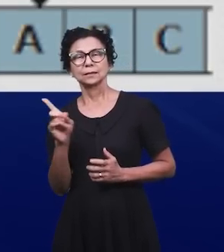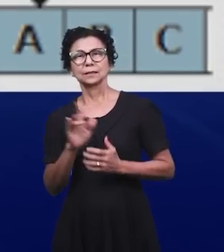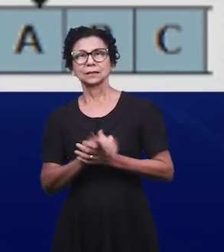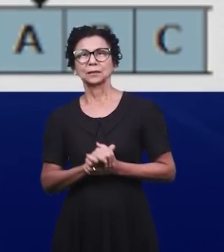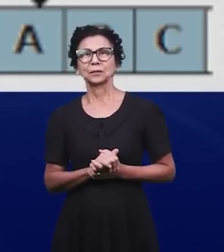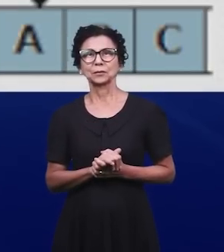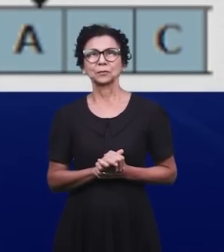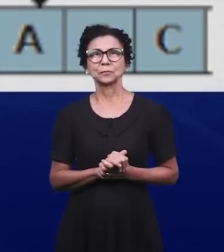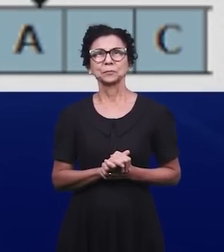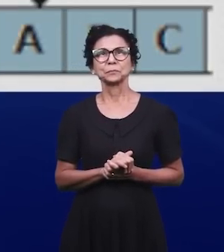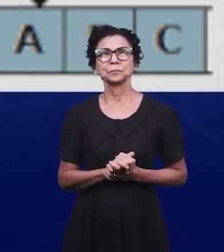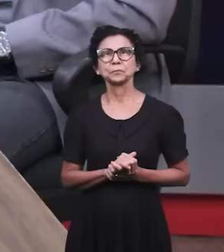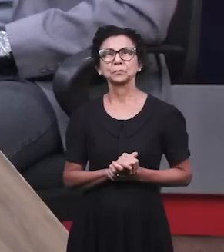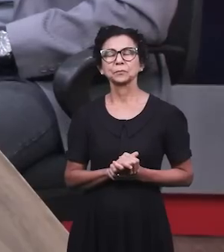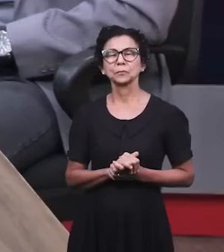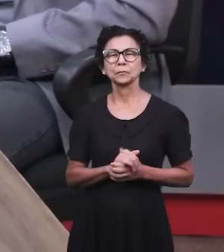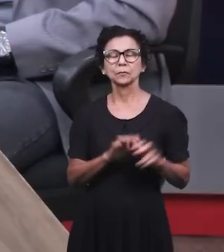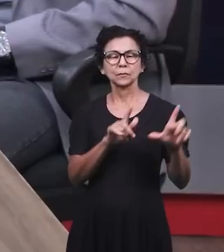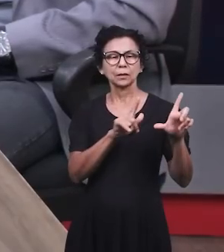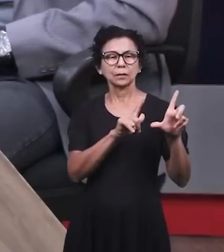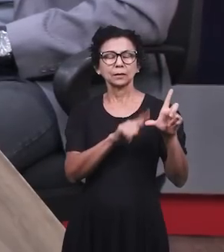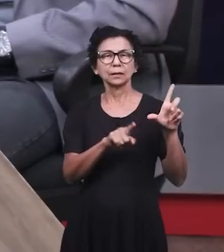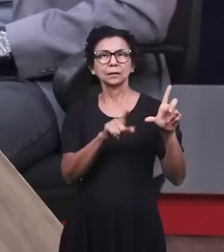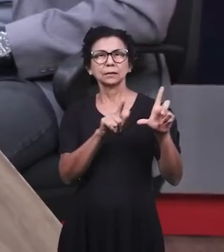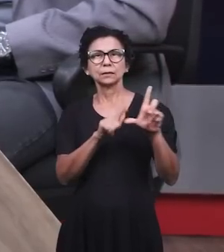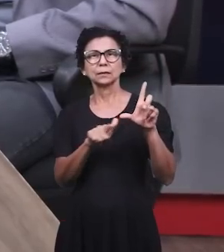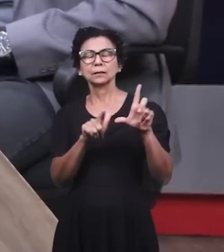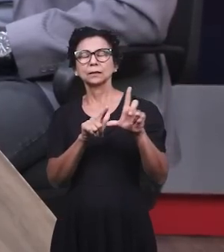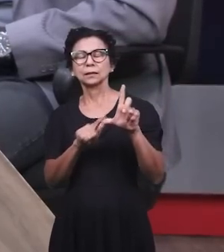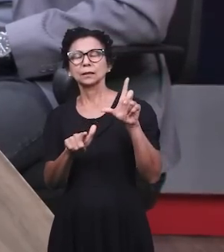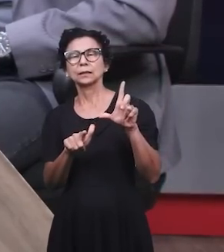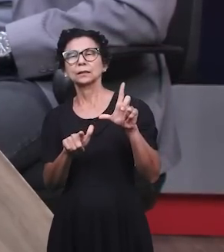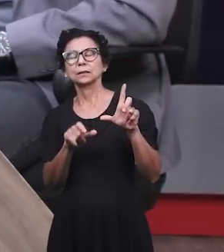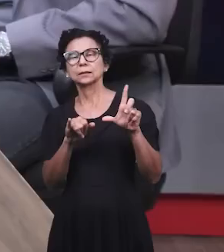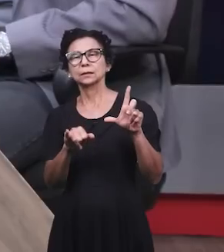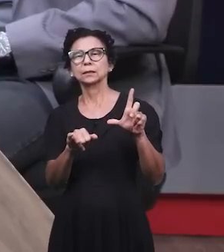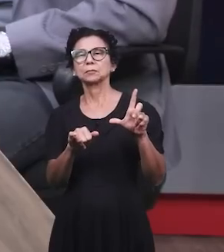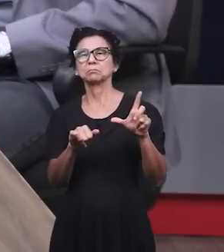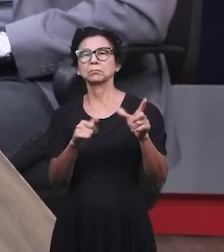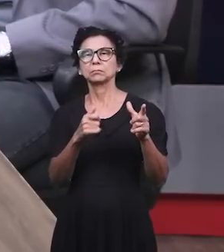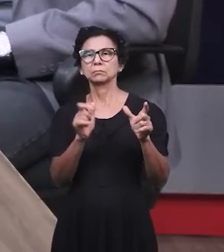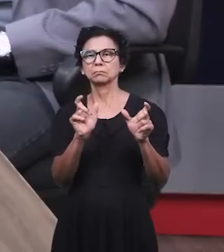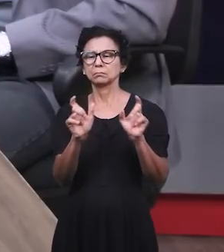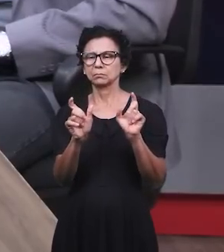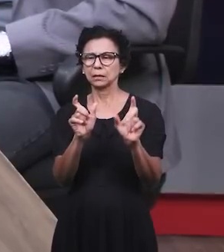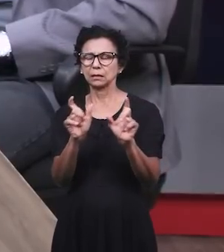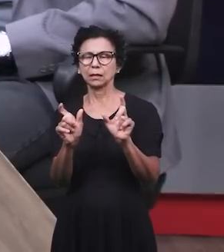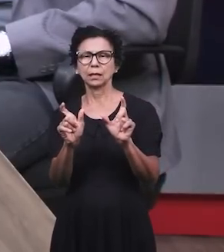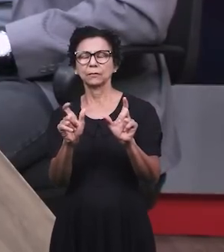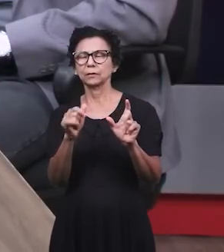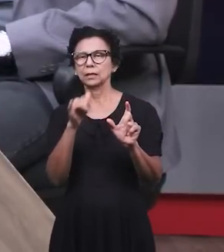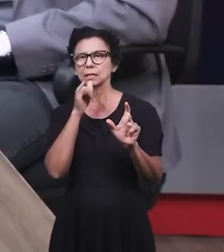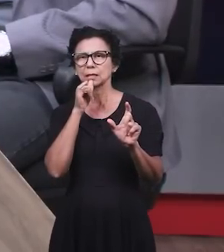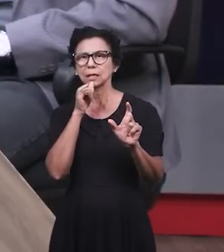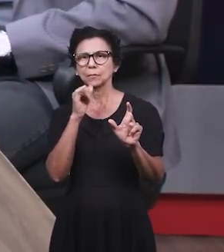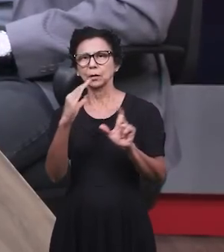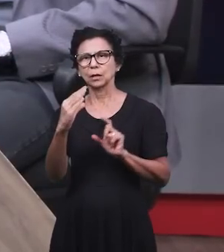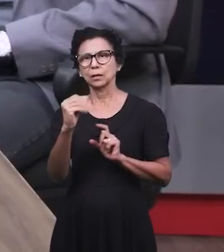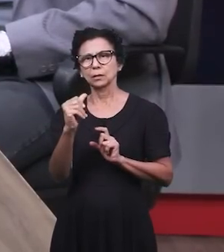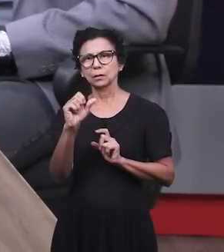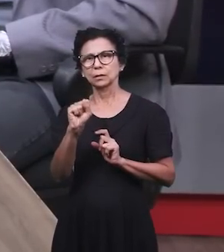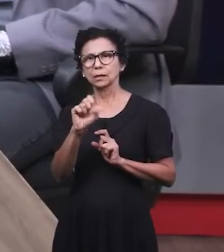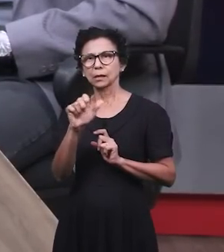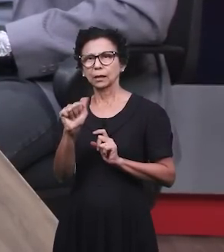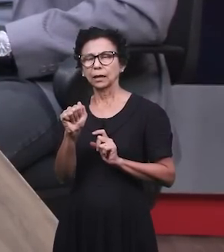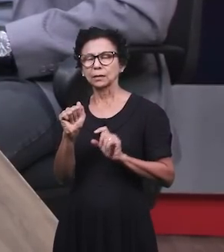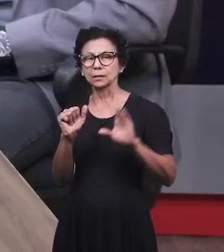na frente, né? Então, se você vai escrever alguma palavra, né, qualquer que seja, por exemplo, casa, né? Então, no